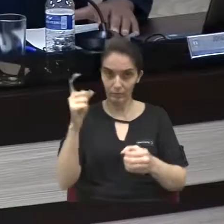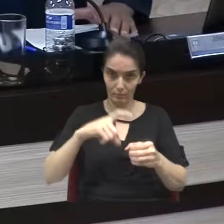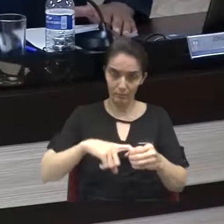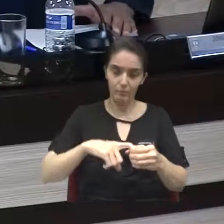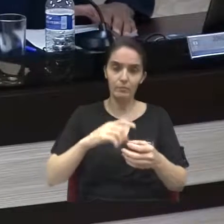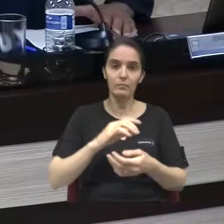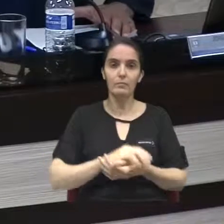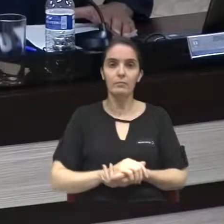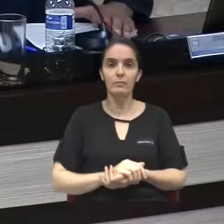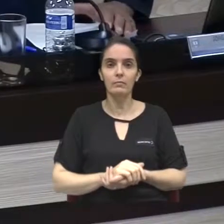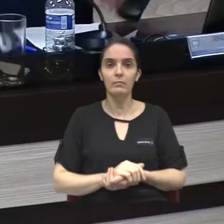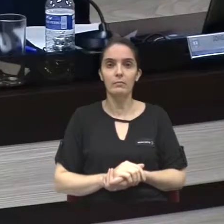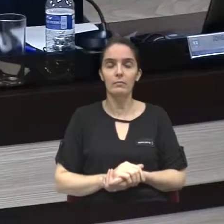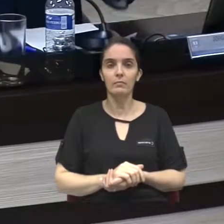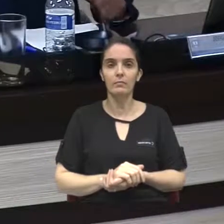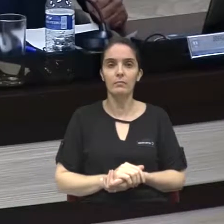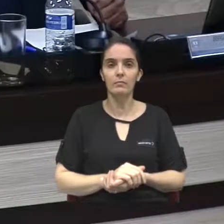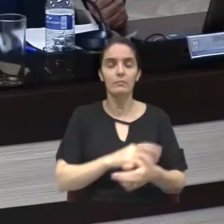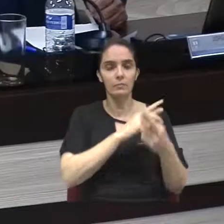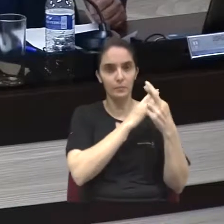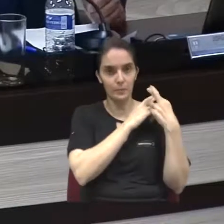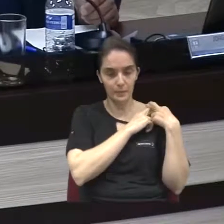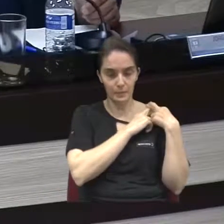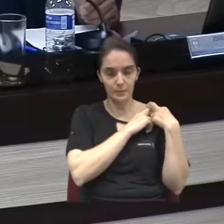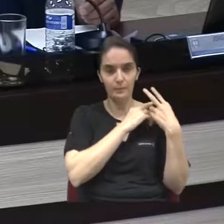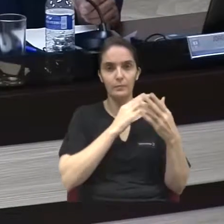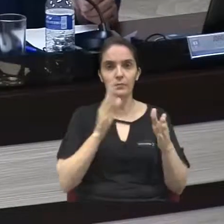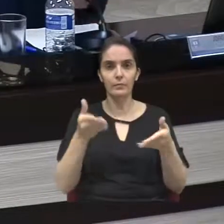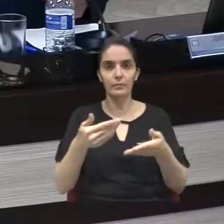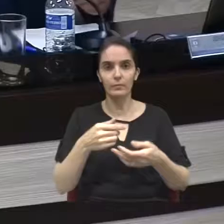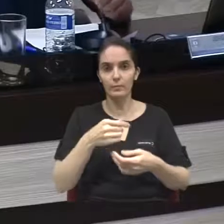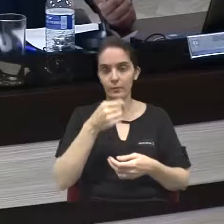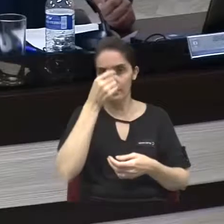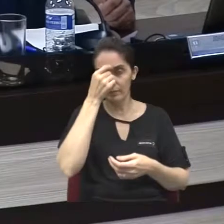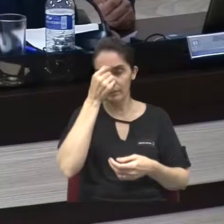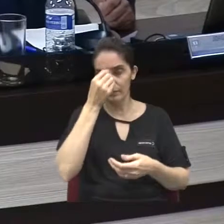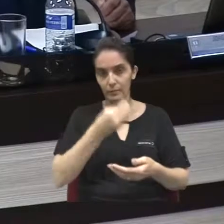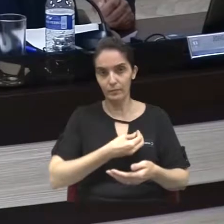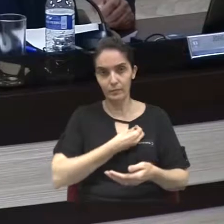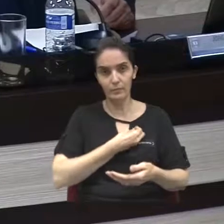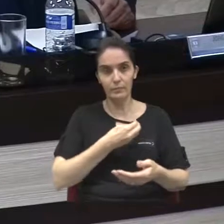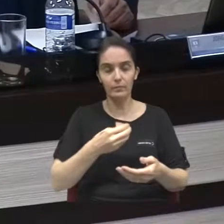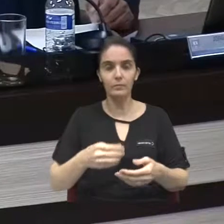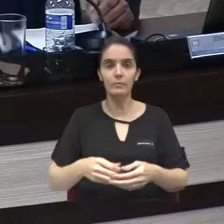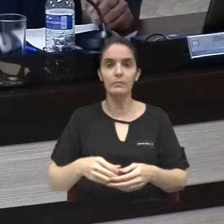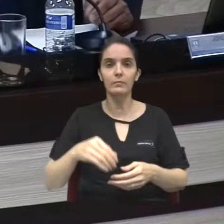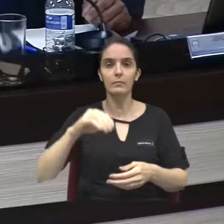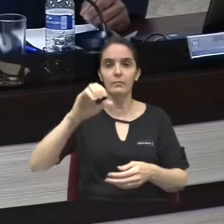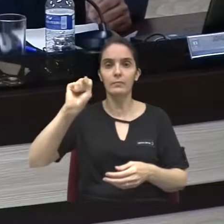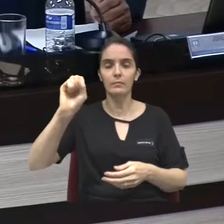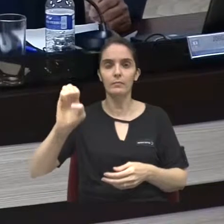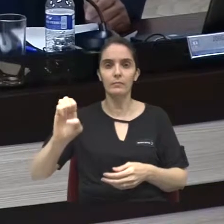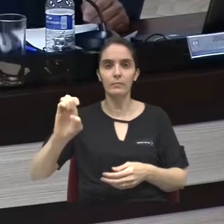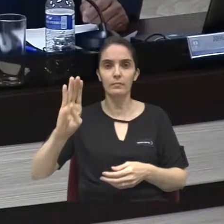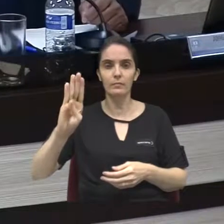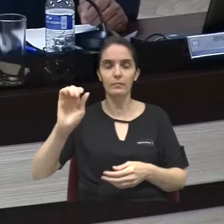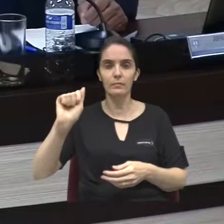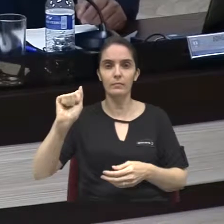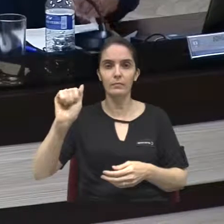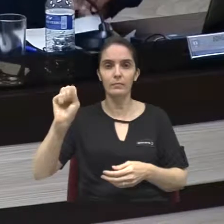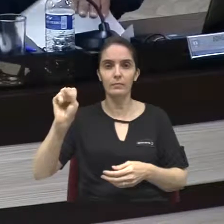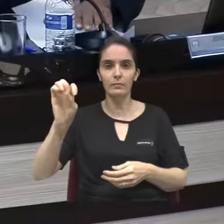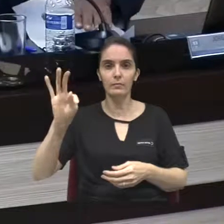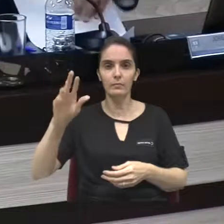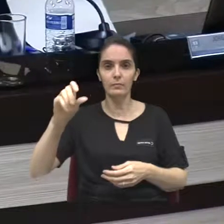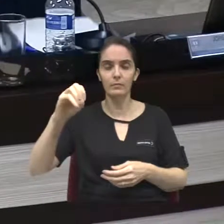de ser autor, passou a presidência, quero registrar a presença no plenário Sebastião Jacão Caveira. Limeira, na época que ele foi secretário